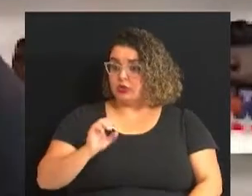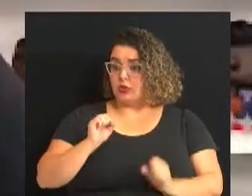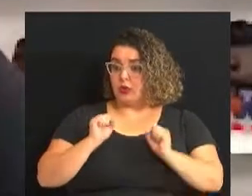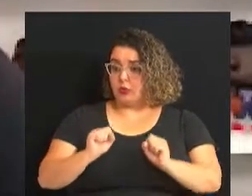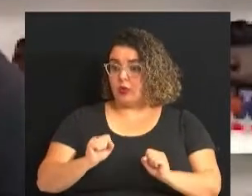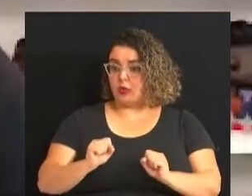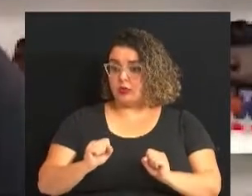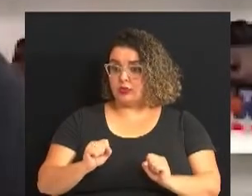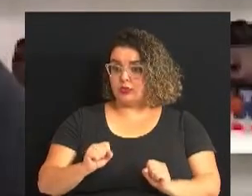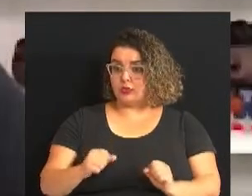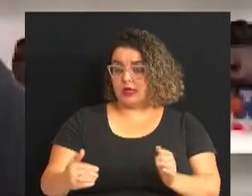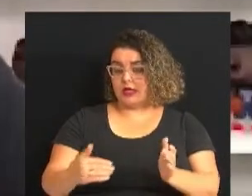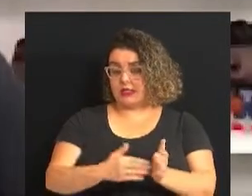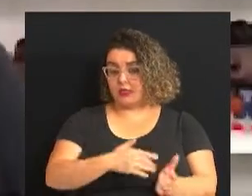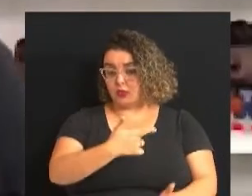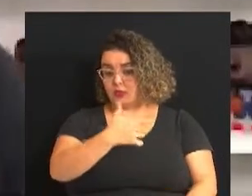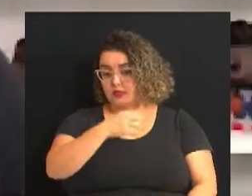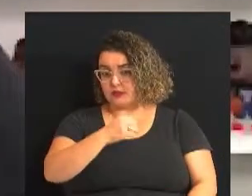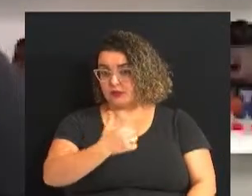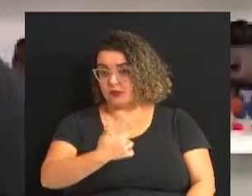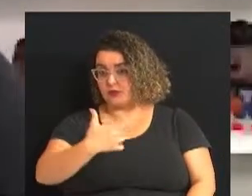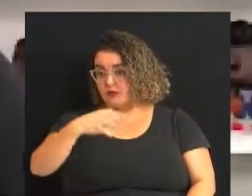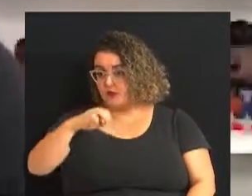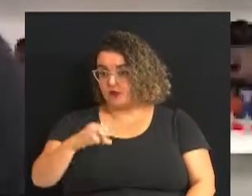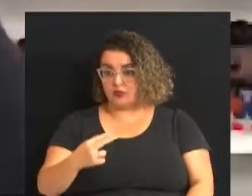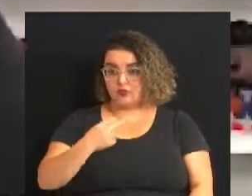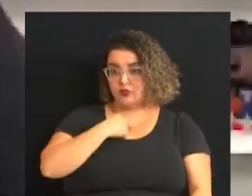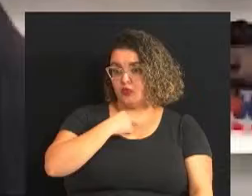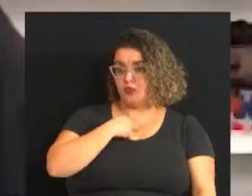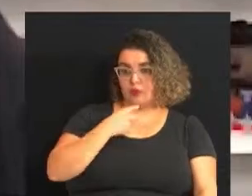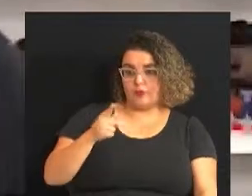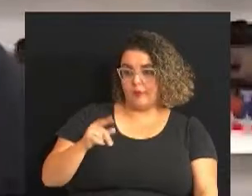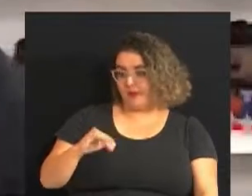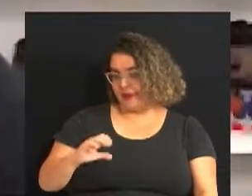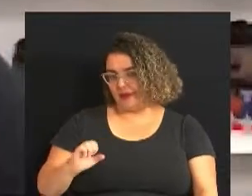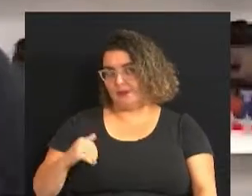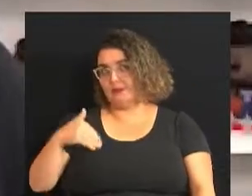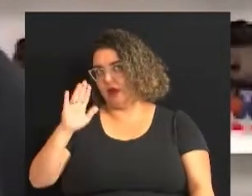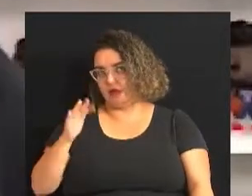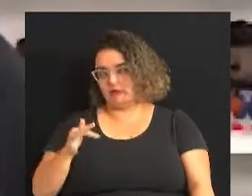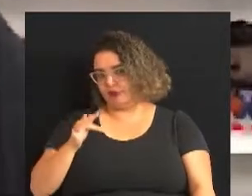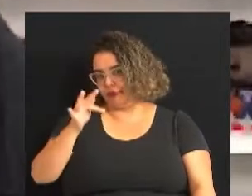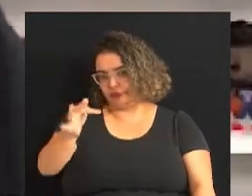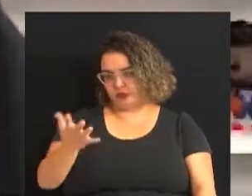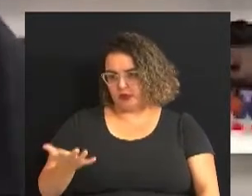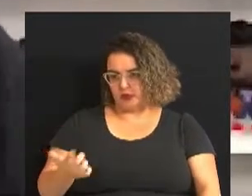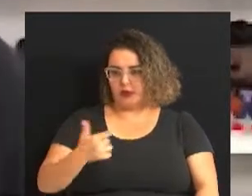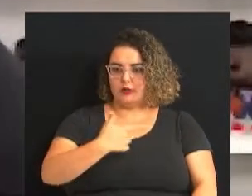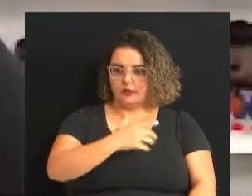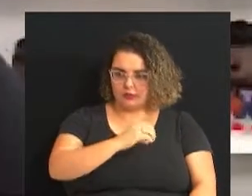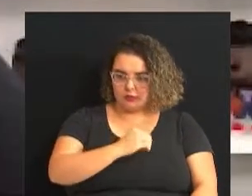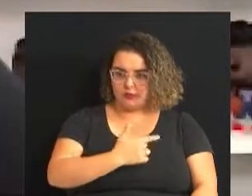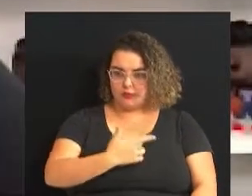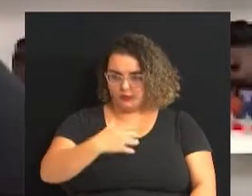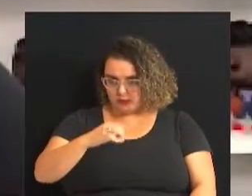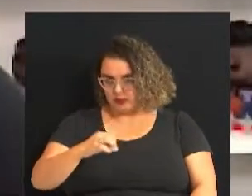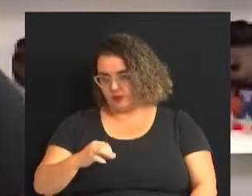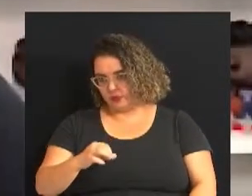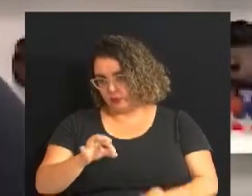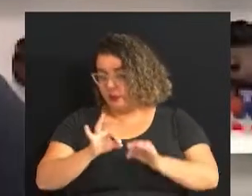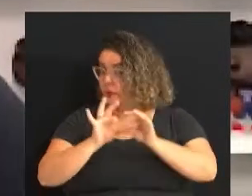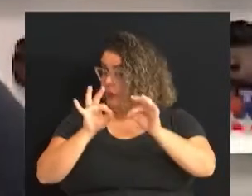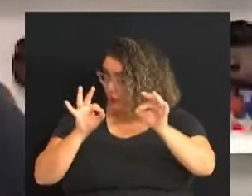até 2029. Você não pode envolver pique muito mais para Tá. frente. Apesar que 2029 nós já estamos falando de uma distância